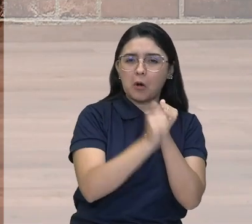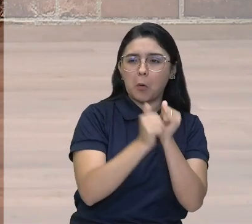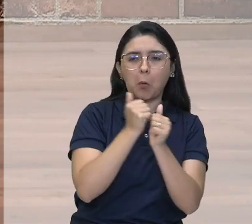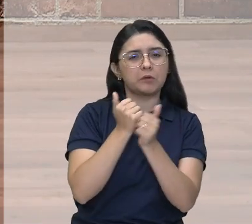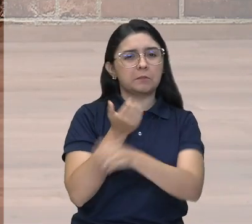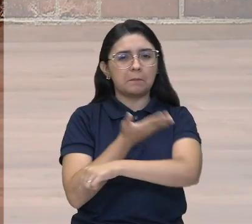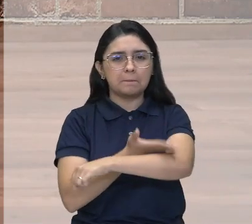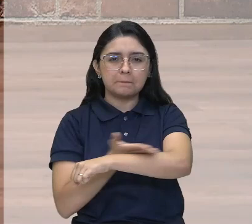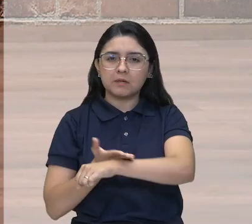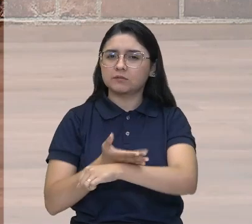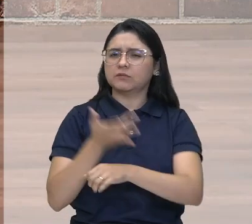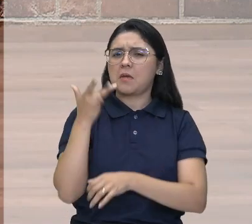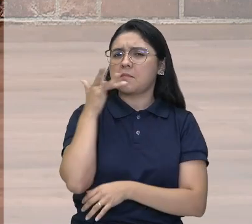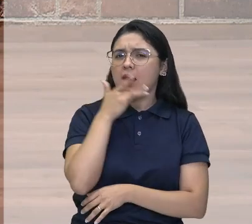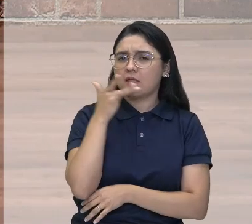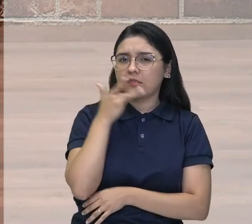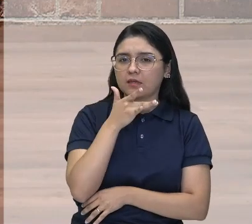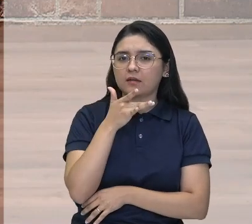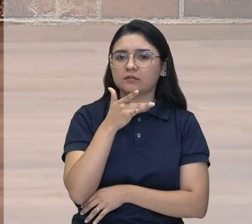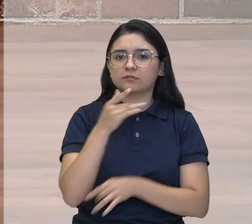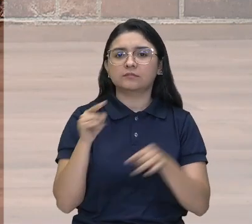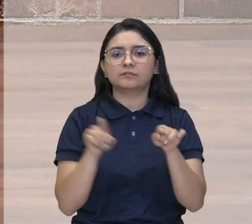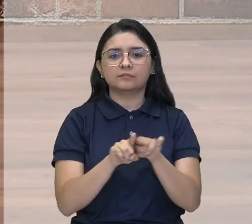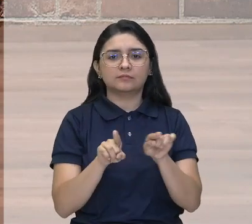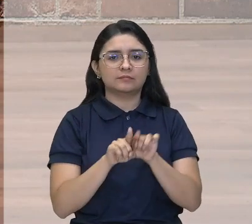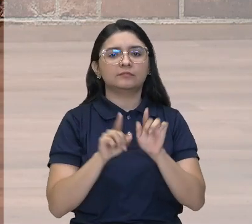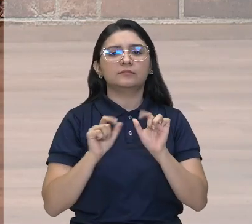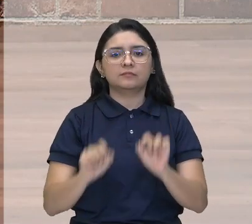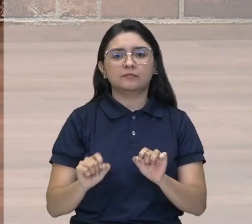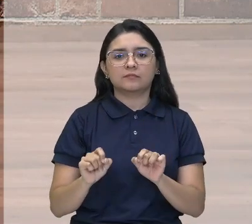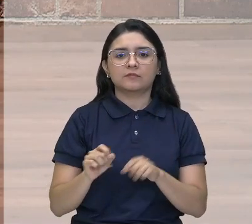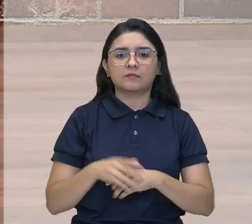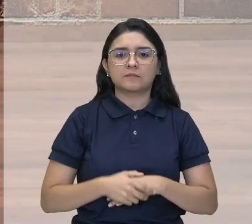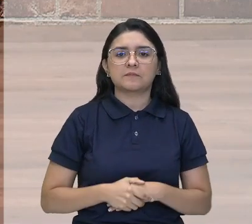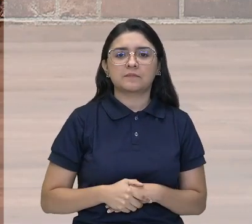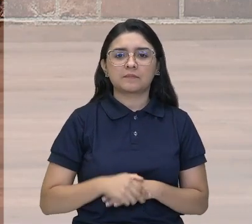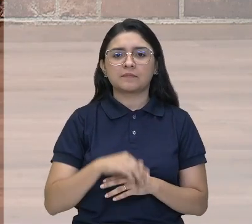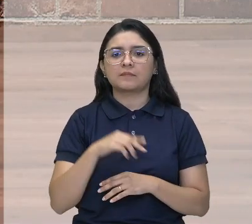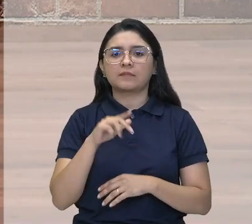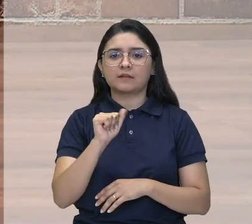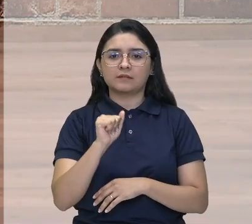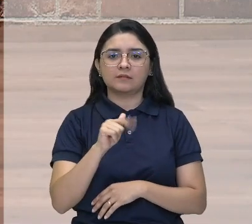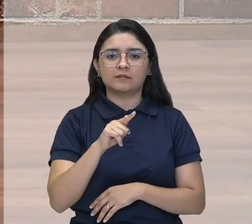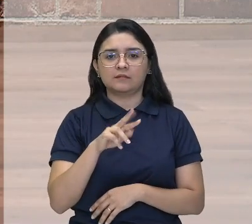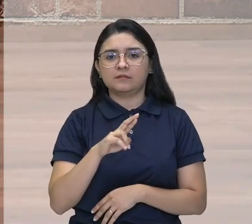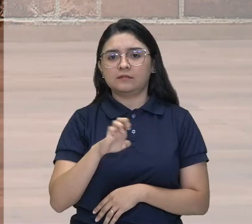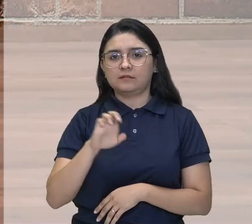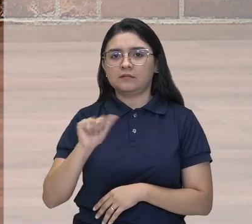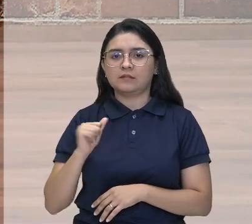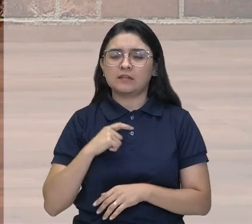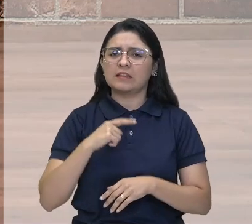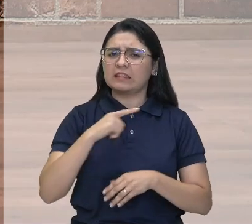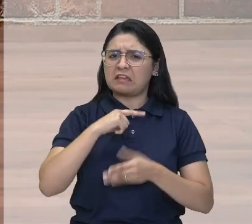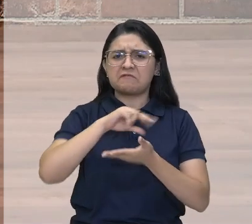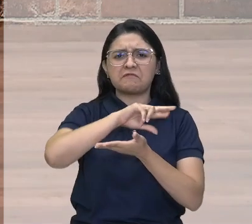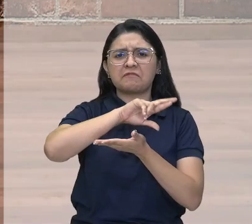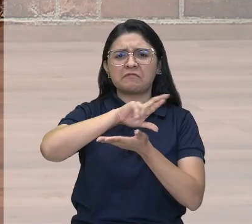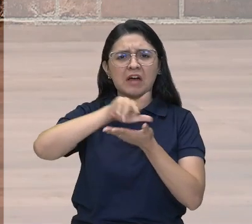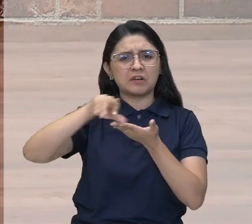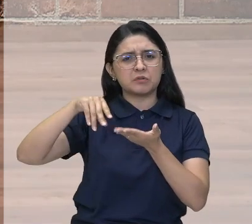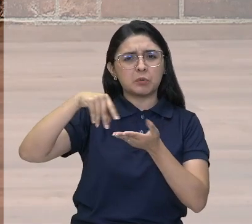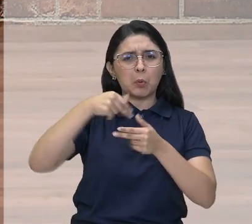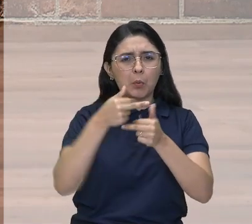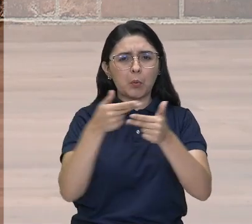branco também fica bem gostoso. Acho que a lagrega fica legal. E a lagrega é aquele que vem com passas, Com várias coisas misturadas. mas